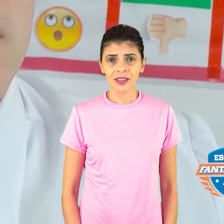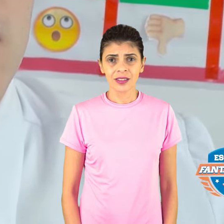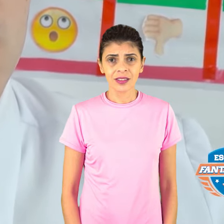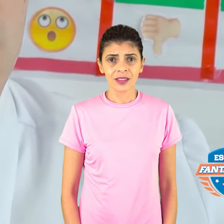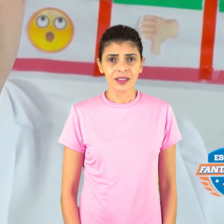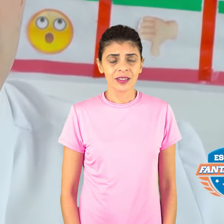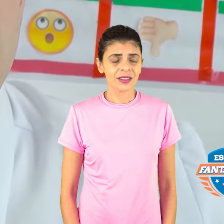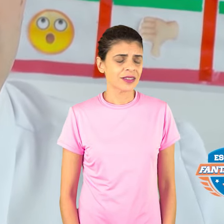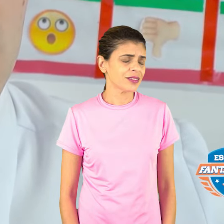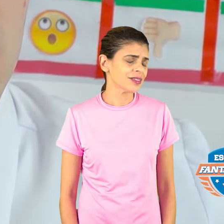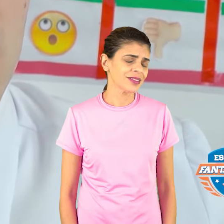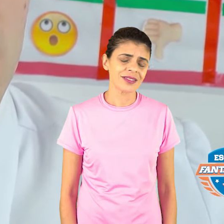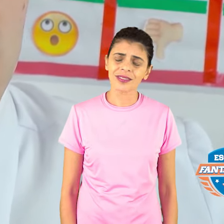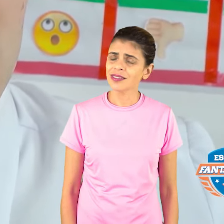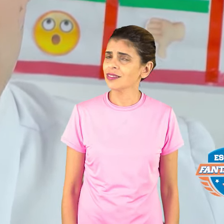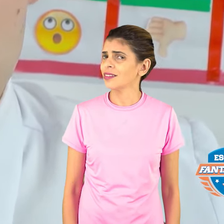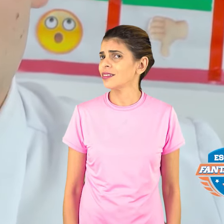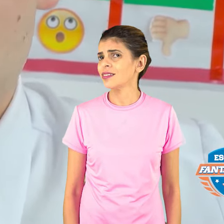Não...